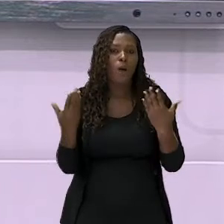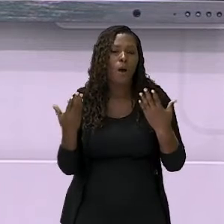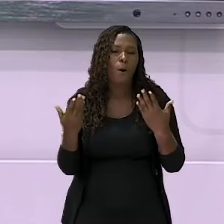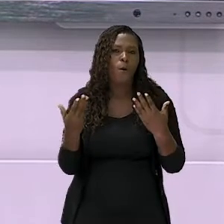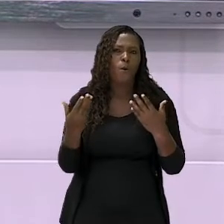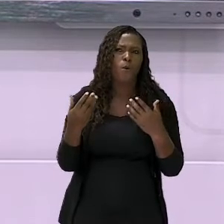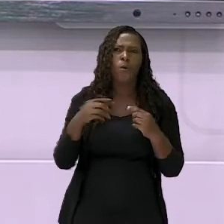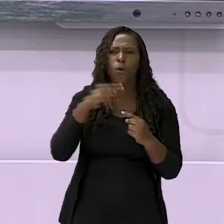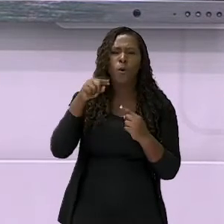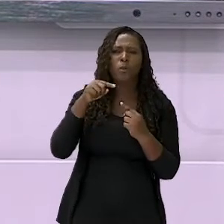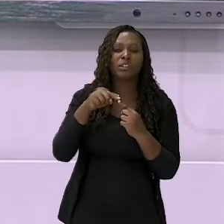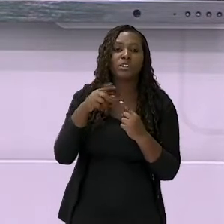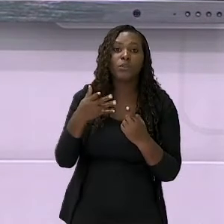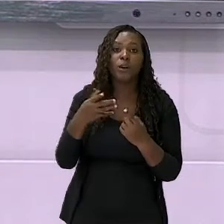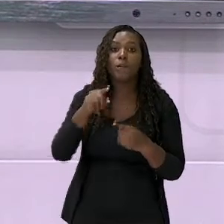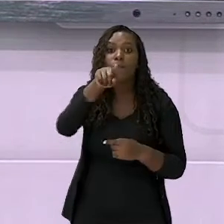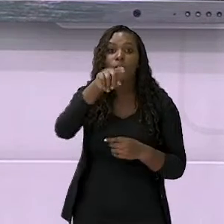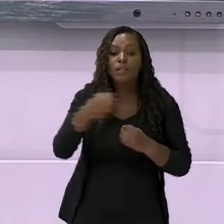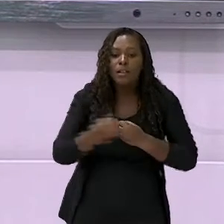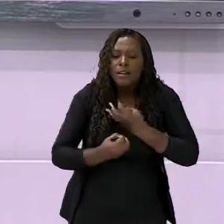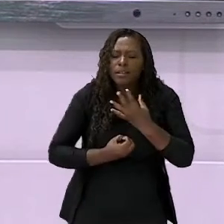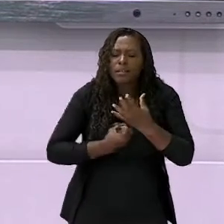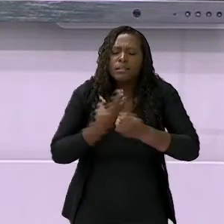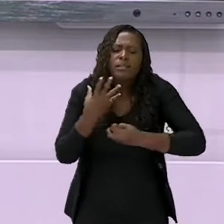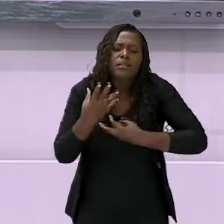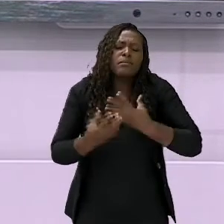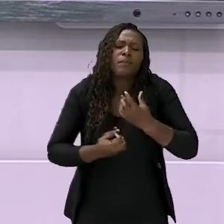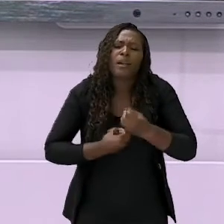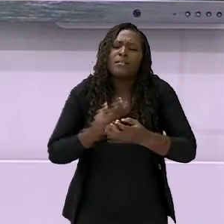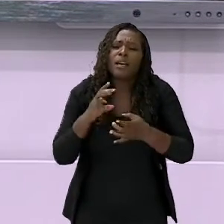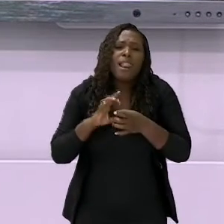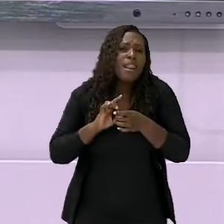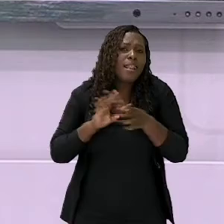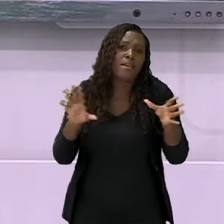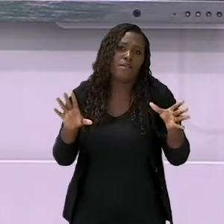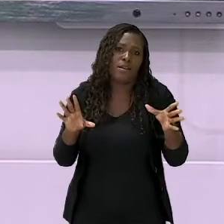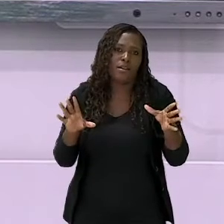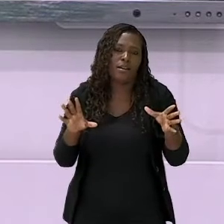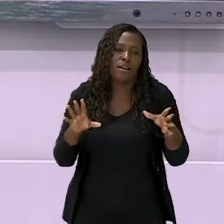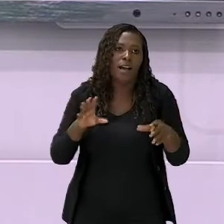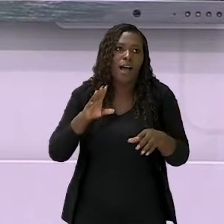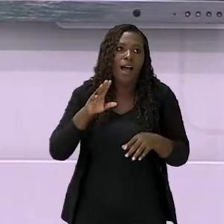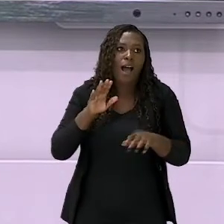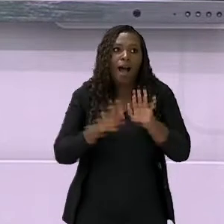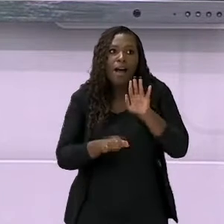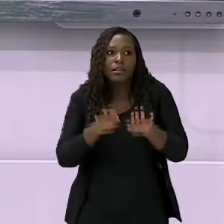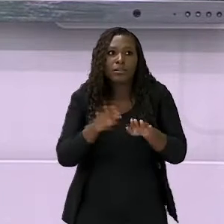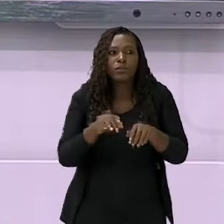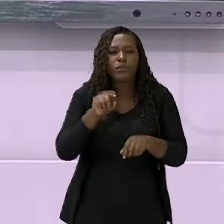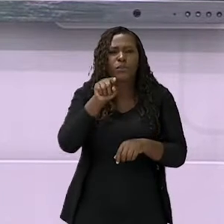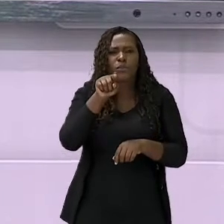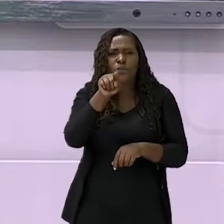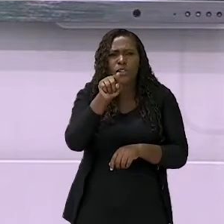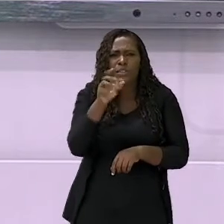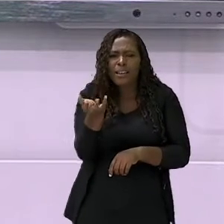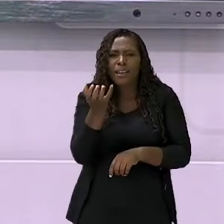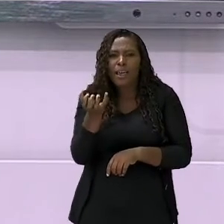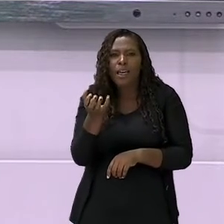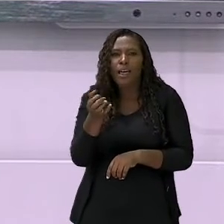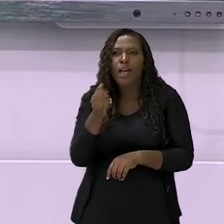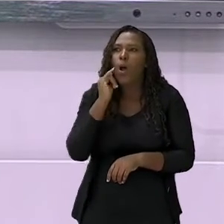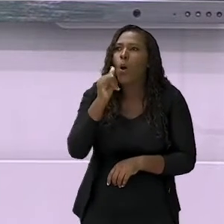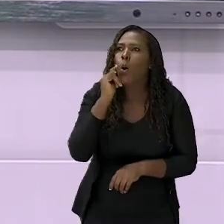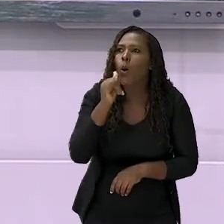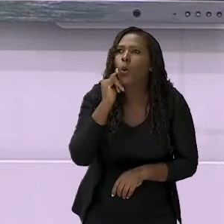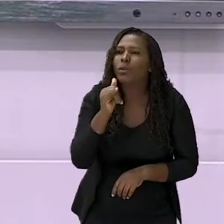alguma coisa sem muitas vezes dizê-la abertamente. É como se eu estivesse cochichando no